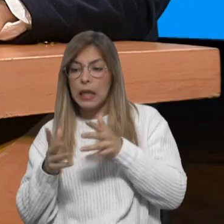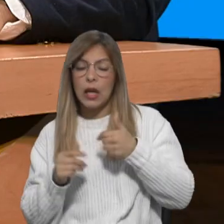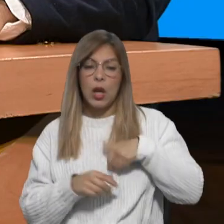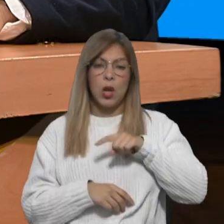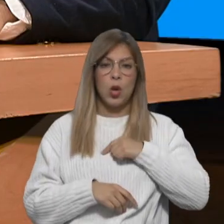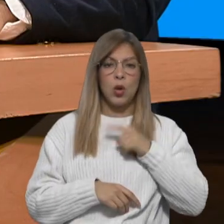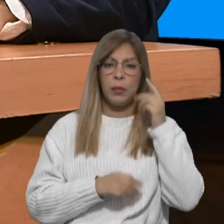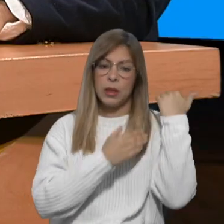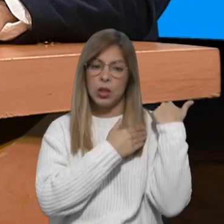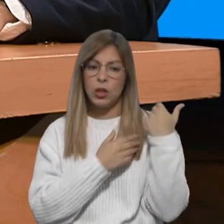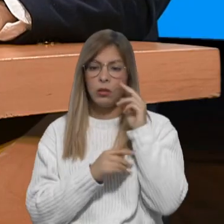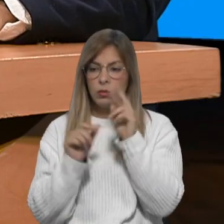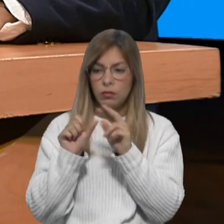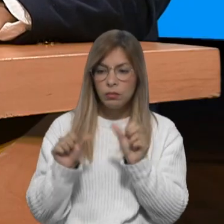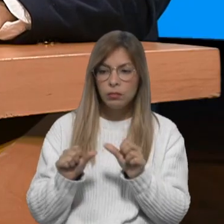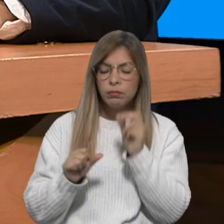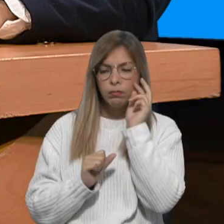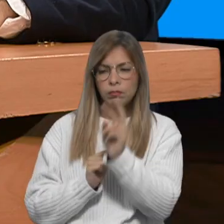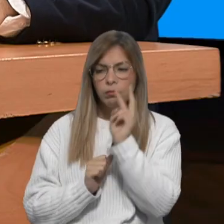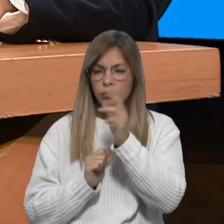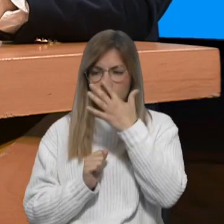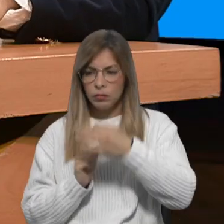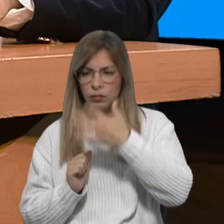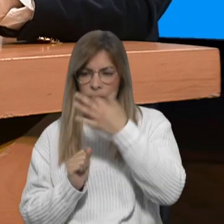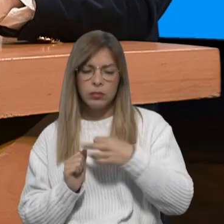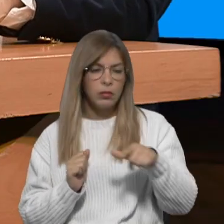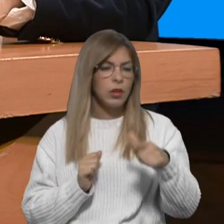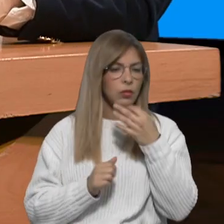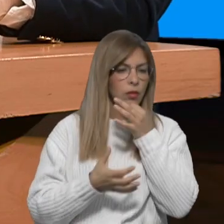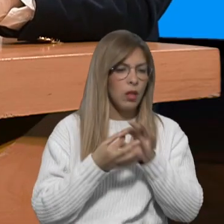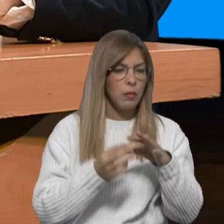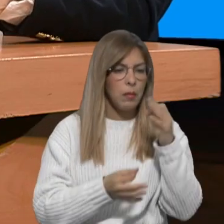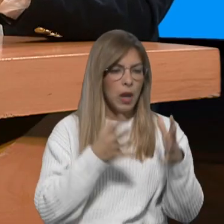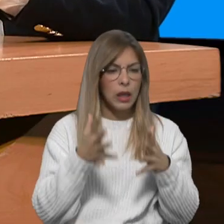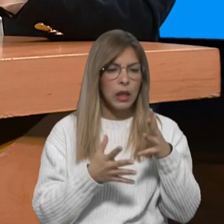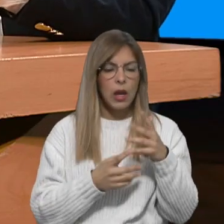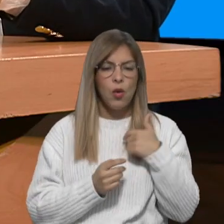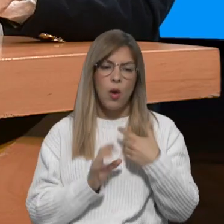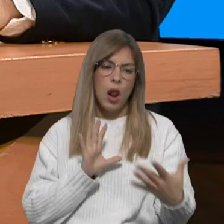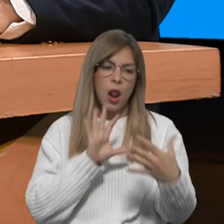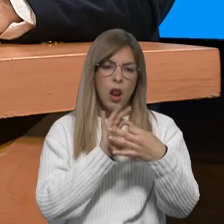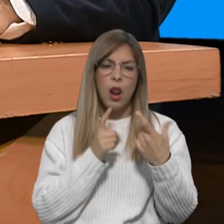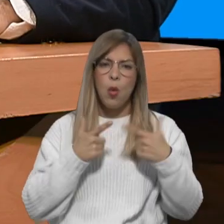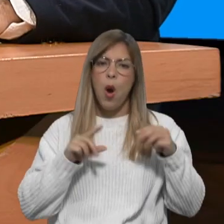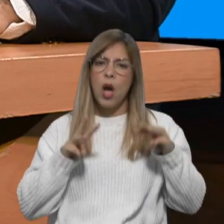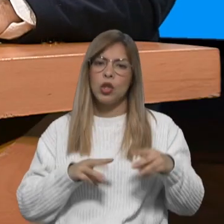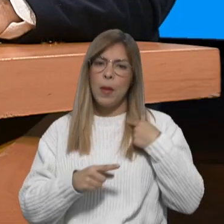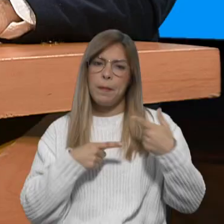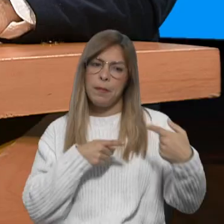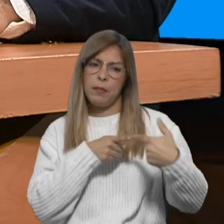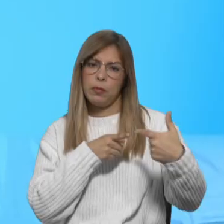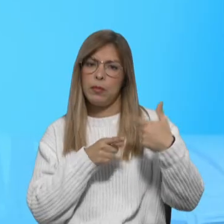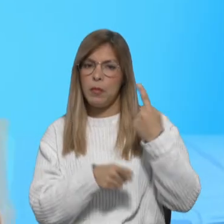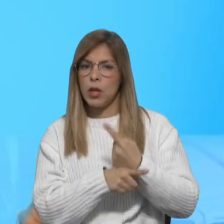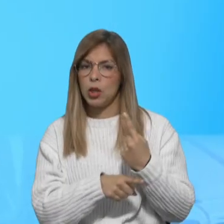a nossa visão do mundo, a nossa crença, mas para falarmos com a máquina, se calhar temos que aprender maquinês, temos que falar na mesma linguagem.